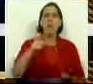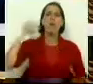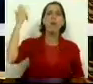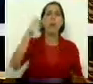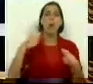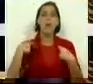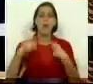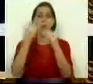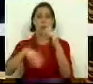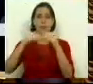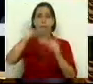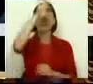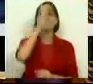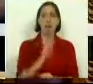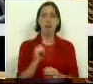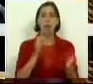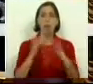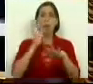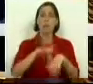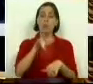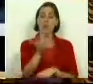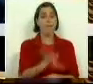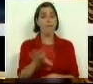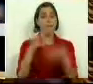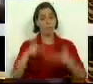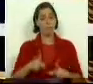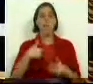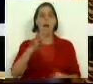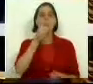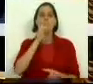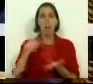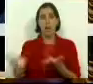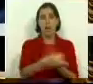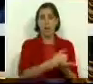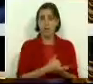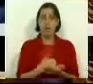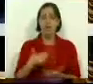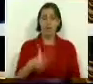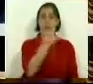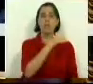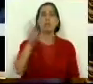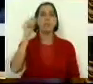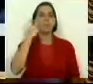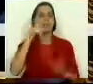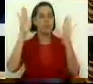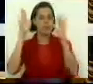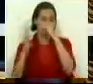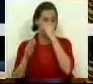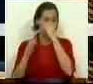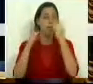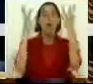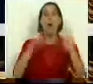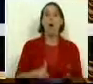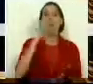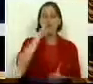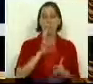uma despesa adicional para o Estado que, por causa deste mecanismo, também vai perder receitas já em 2013. Vejamos. O Orçamento de